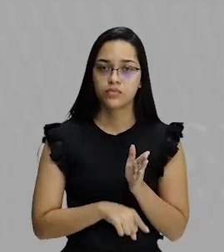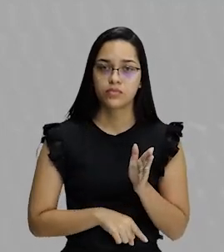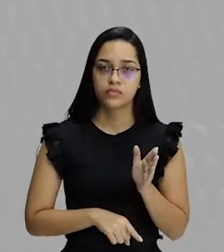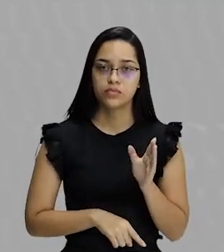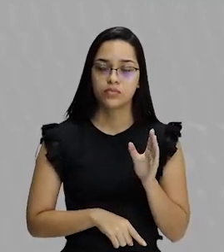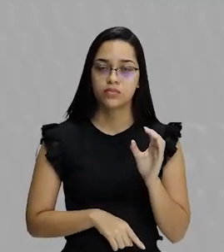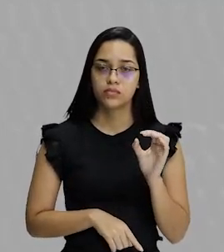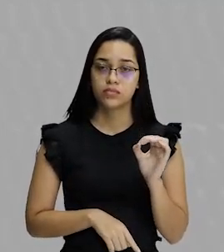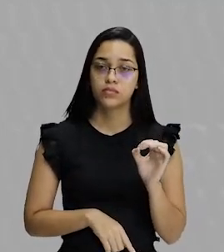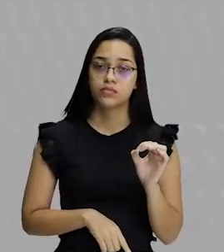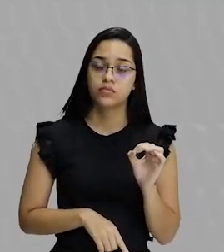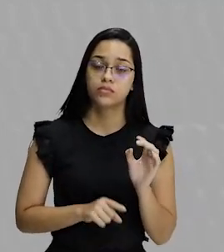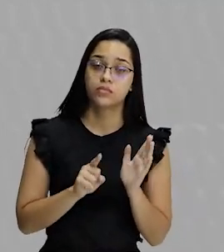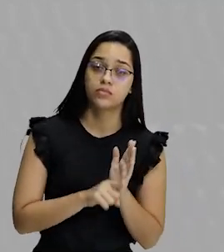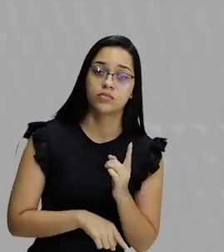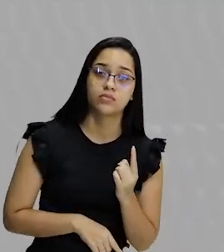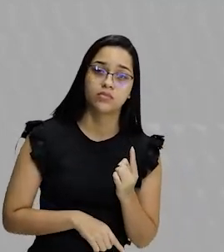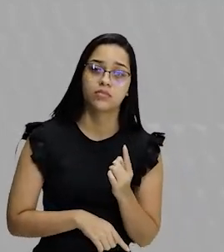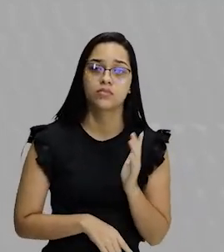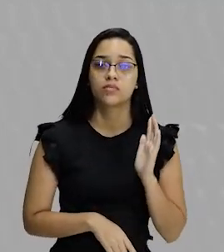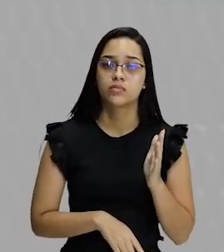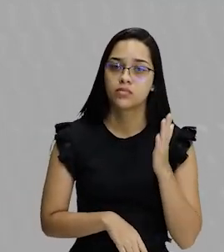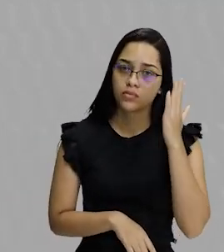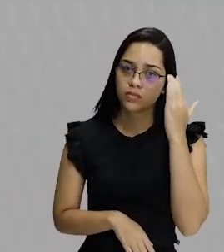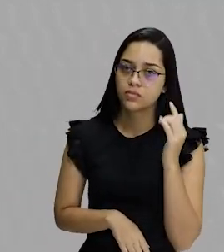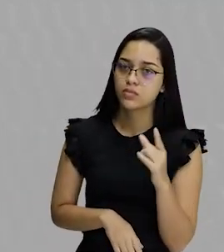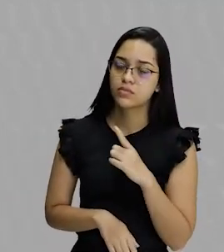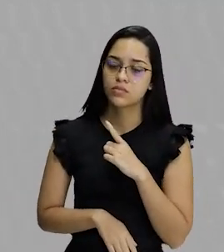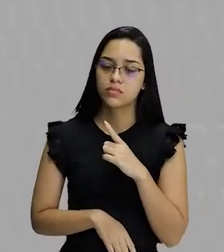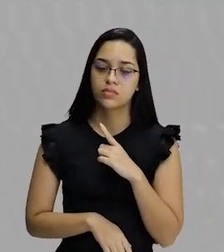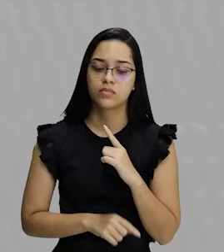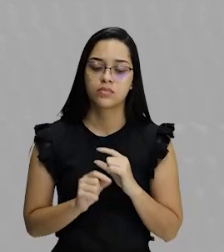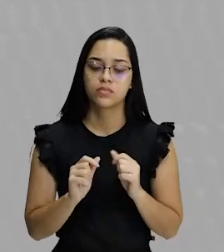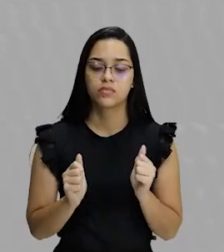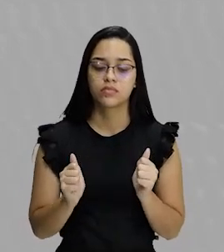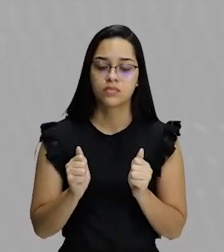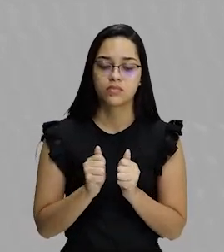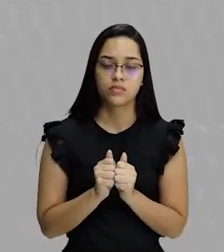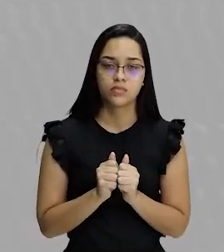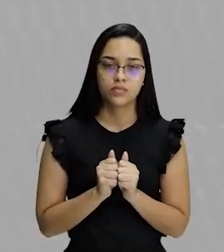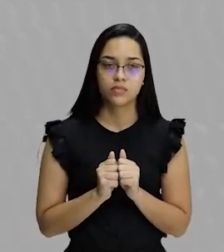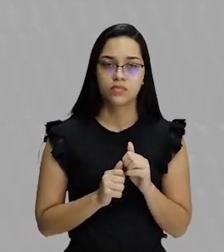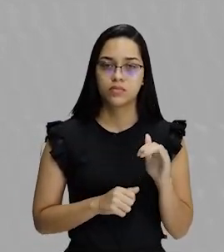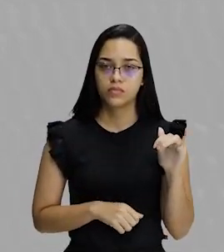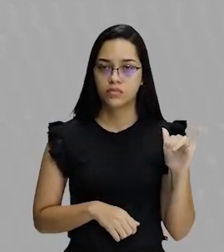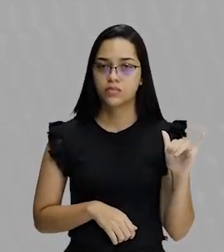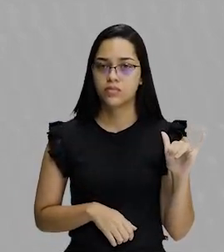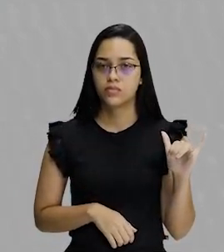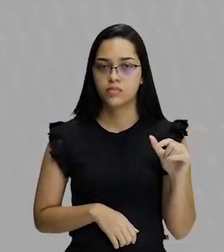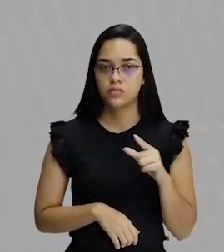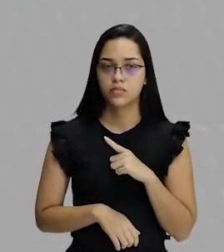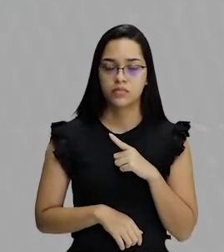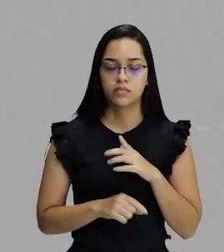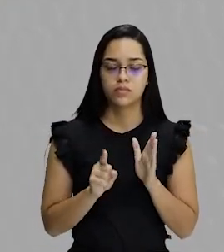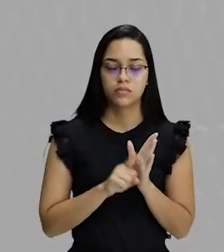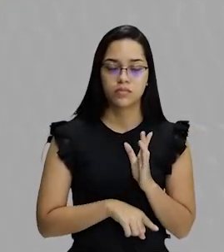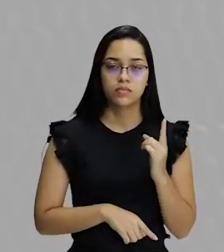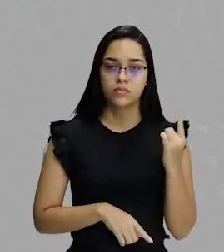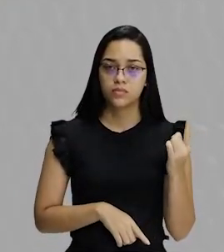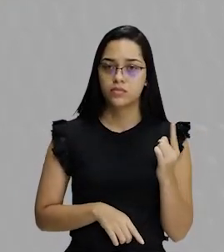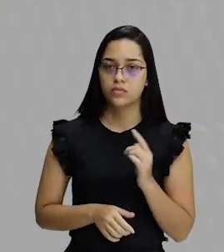0 e o Y é menos 1. Então, já sei que o ponto ele vai ficar em cima do eixo Y, aqui no menos